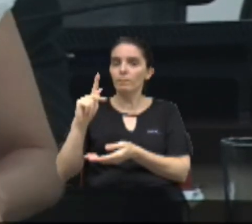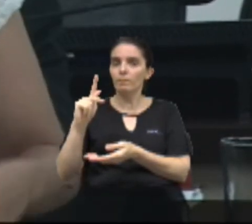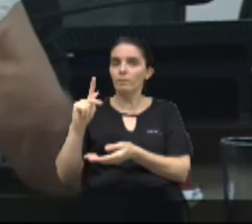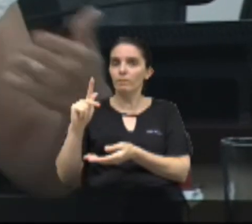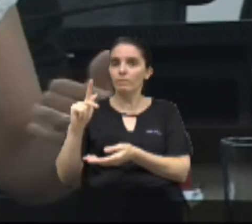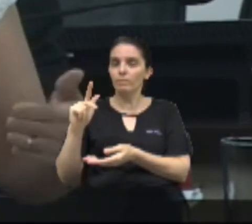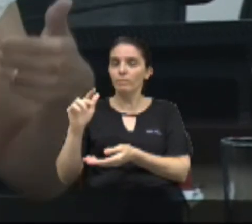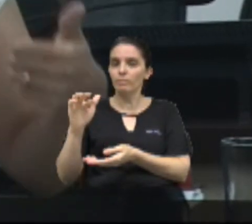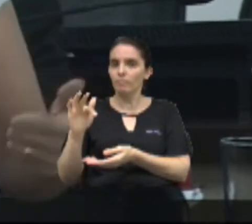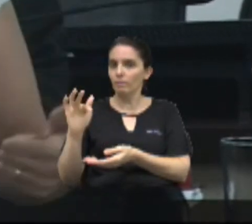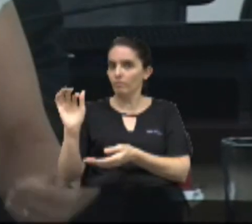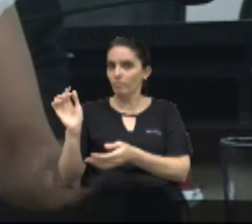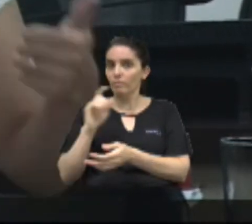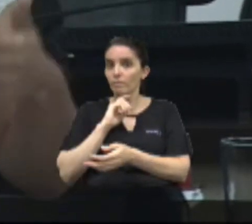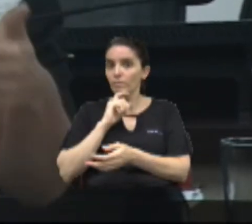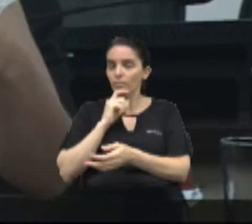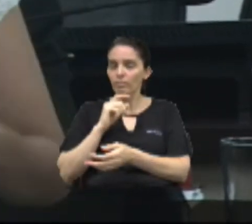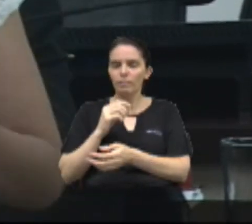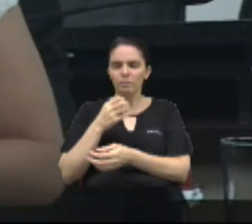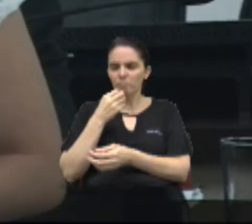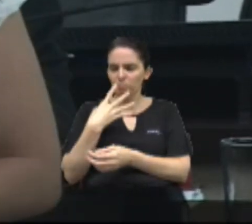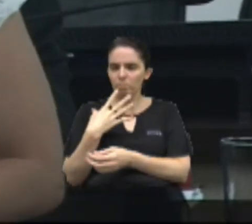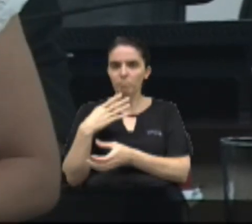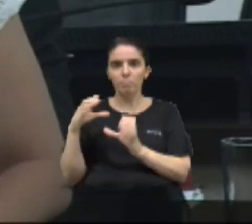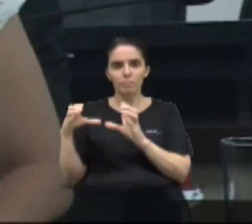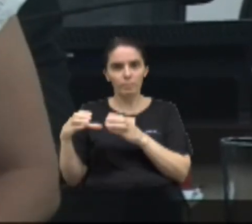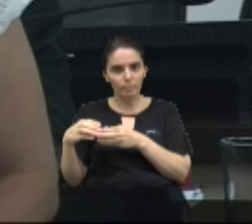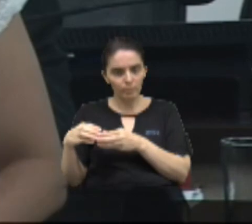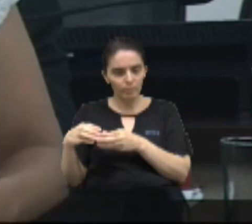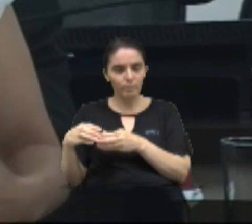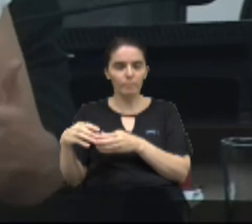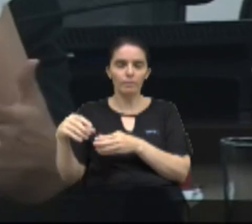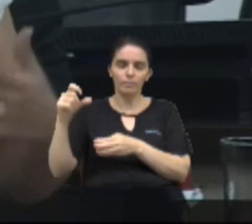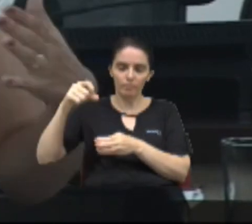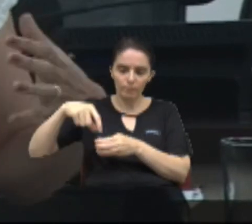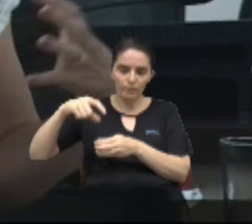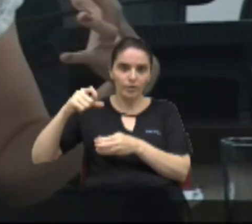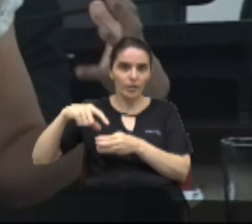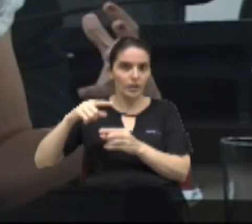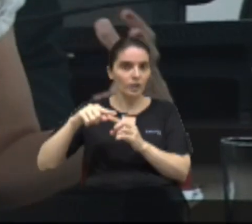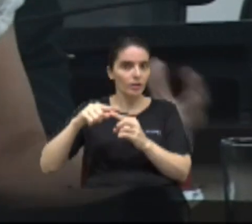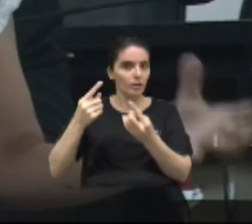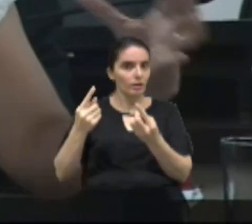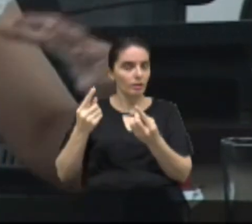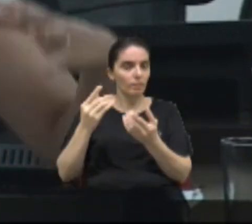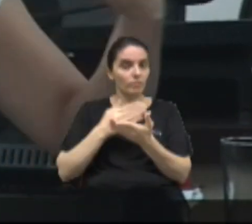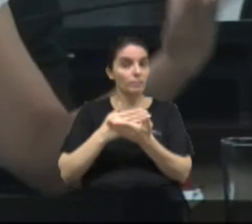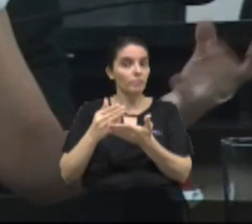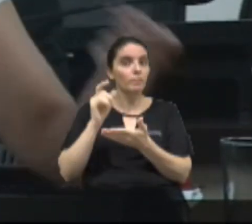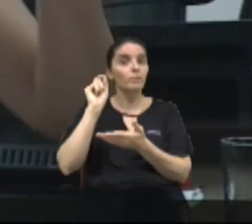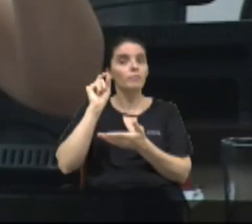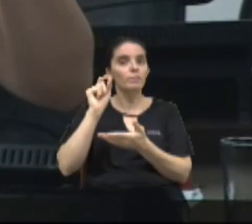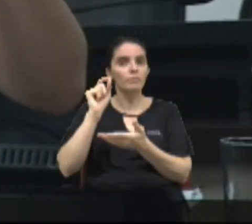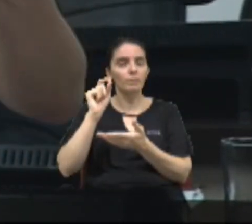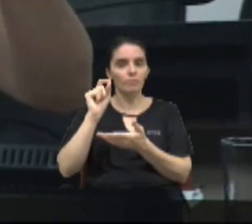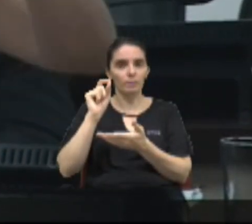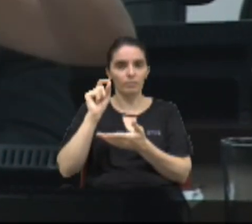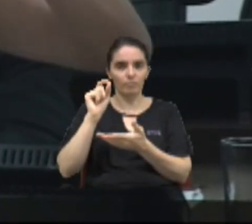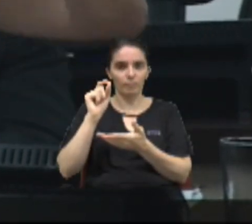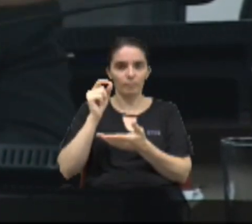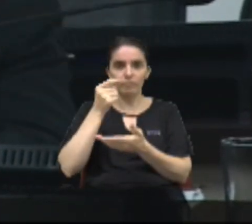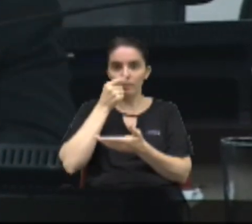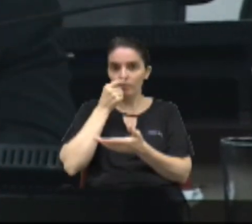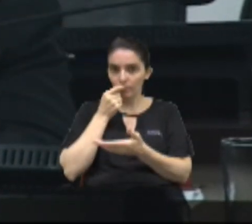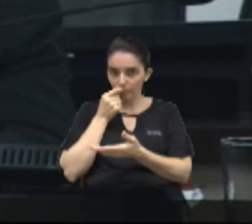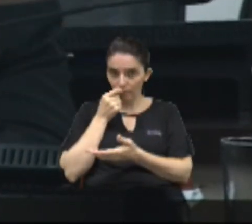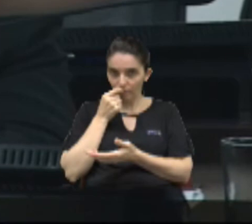Até então, tudo bem, estava louvável, as entidades estavam fazendo isso. O que começou a acontecer foi uma bolha, e o vereador Estevão talvez